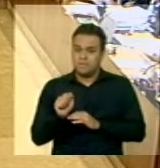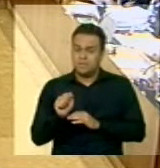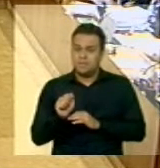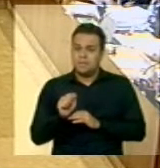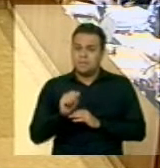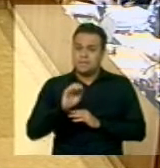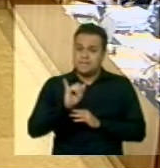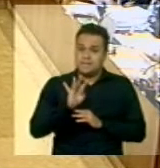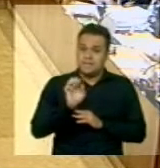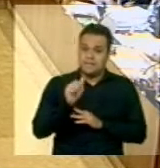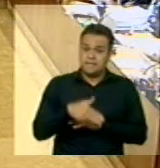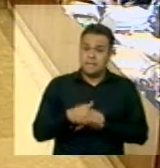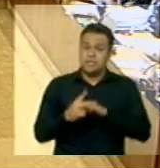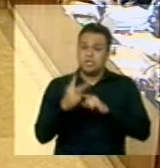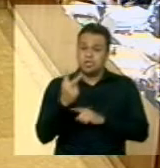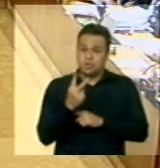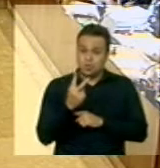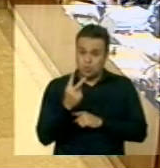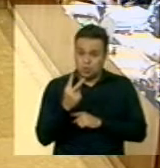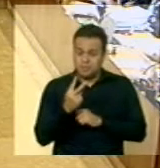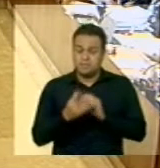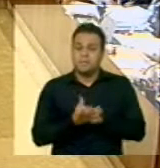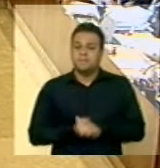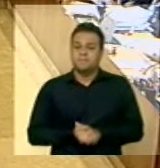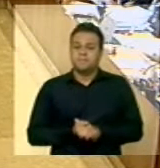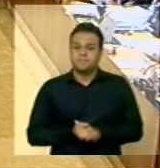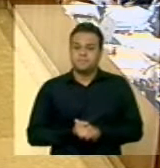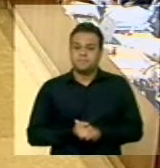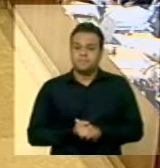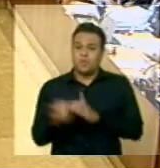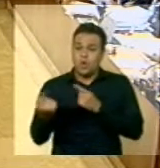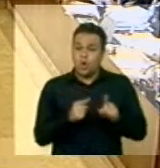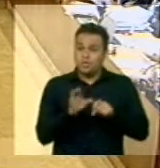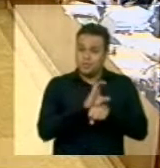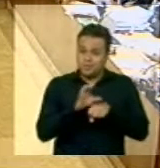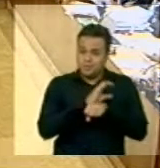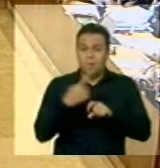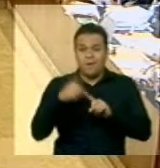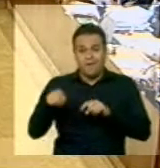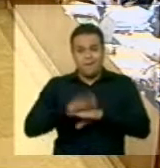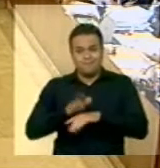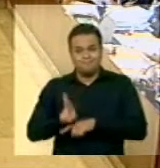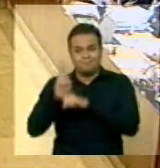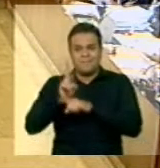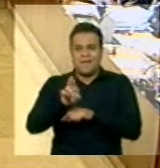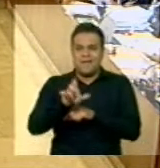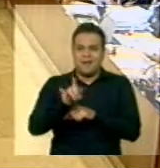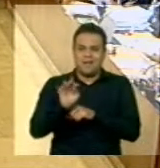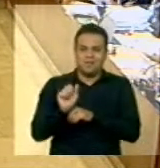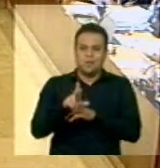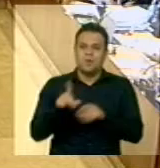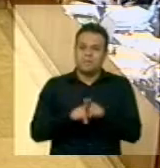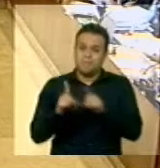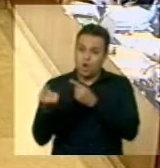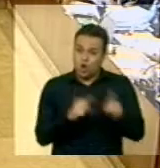itens 2, a ação direta de inconstitucionalidade 3646, de que ele é relator, e a ação direta de